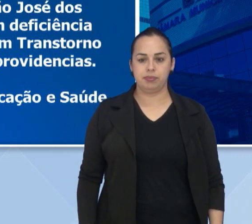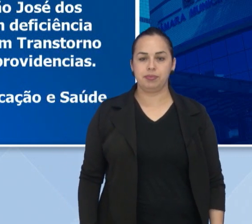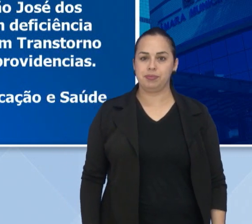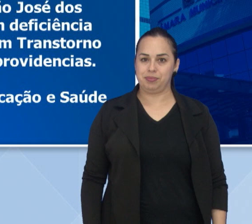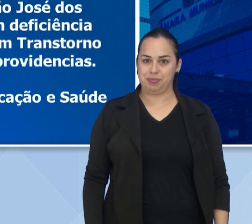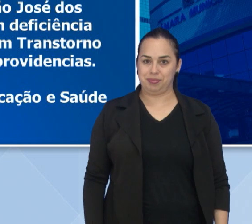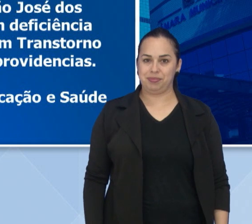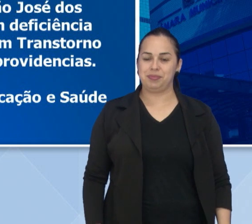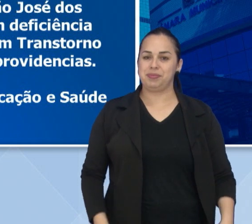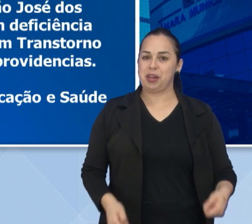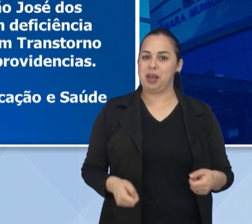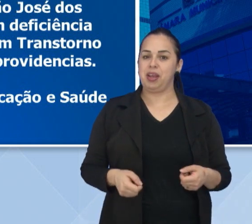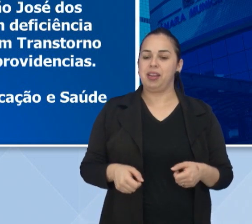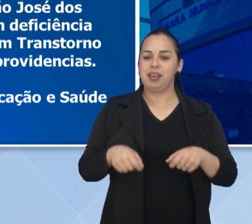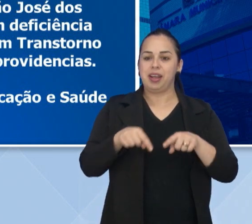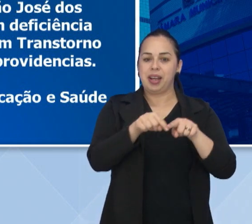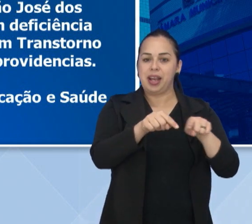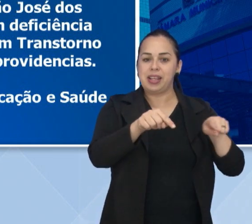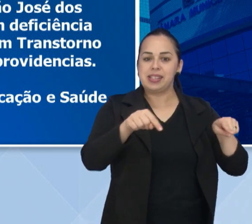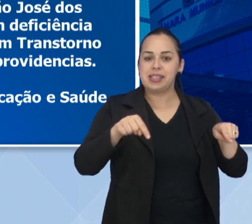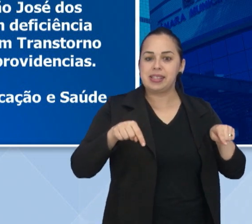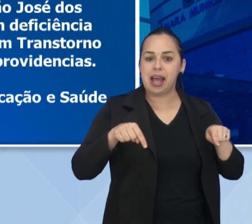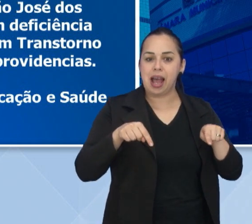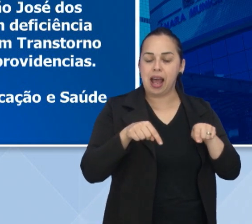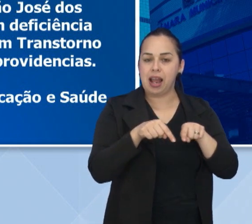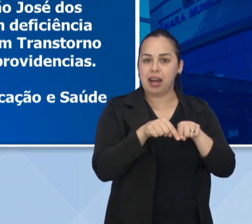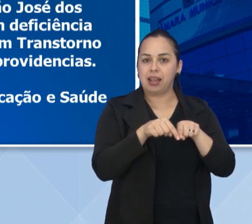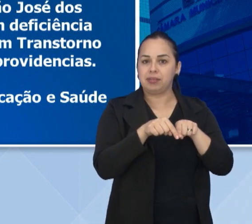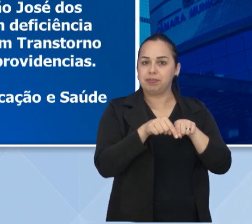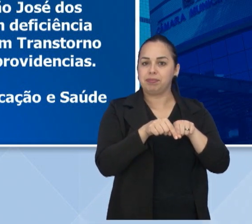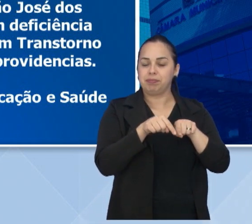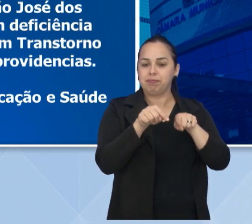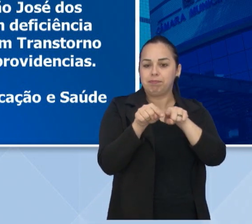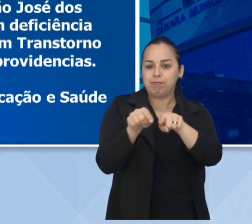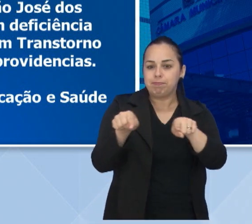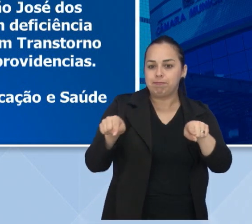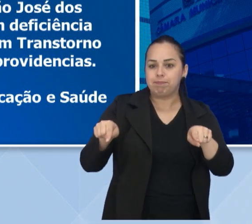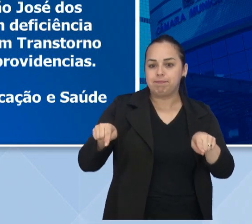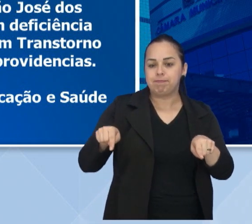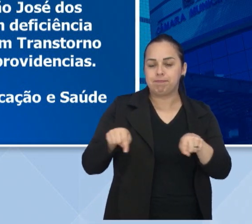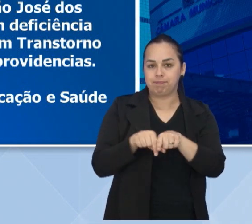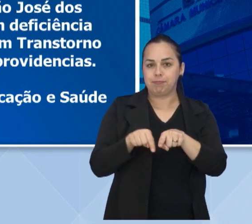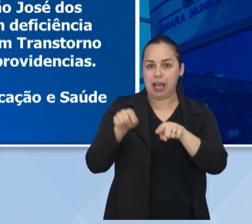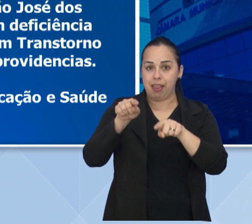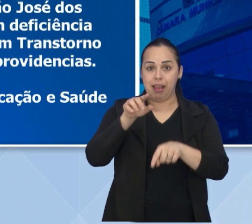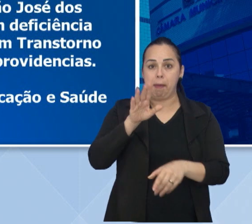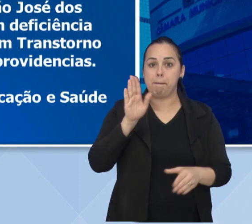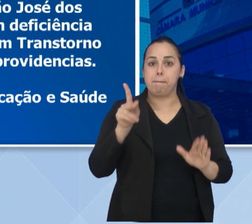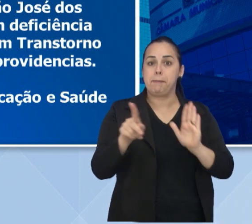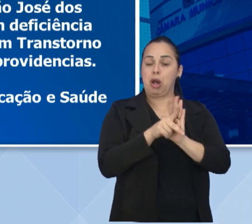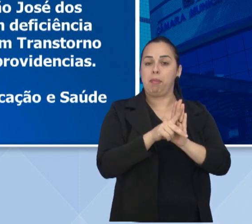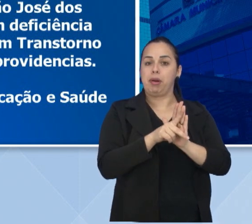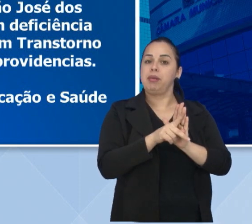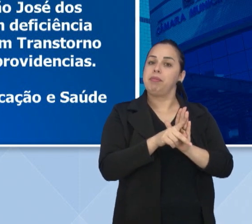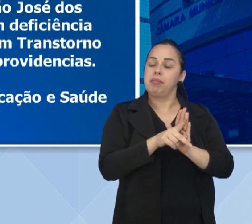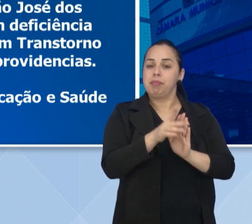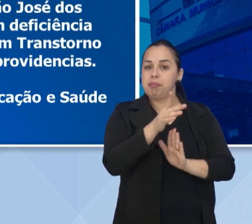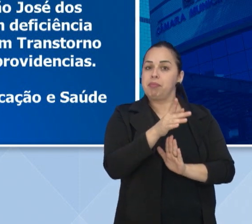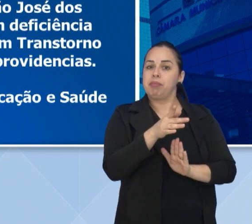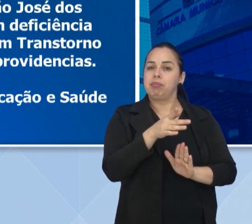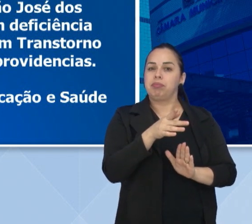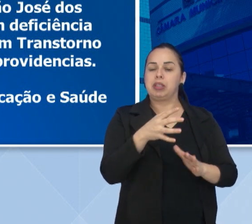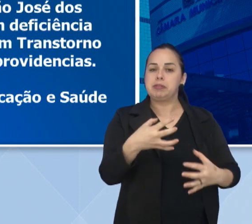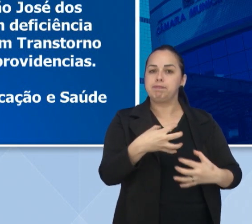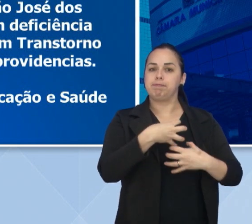Torna obrigatório a instalação de sala de aula multissensorial nas escolas da rede municipal